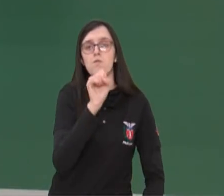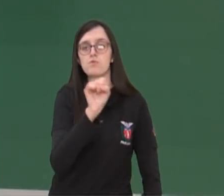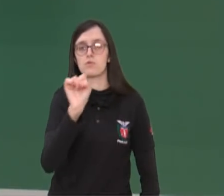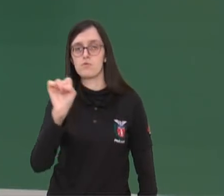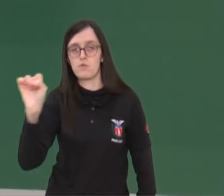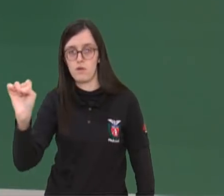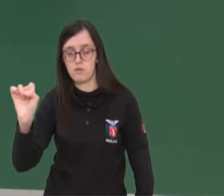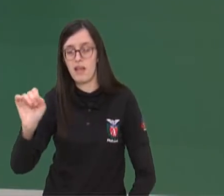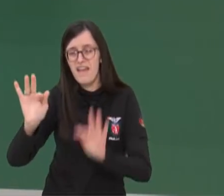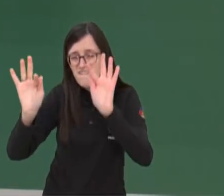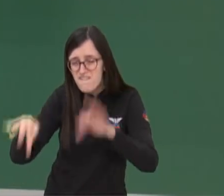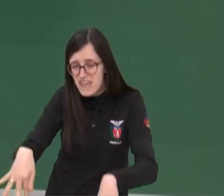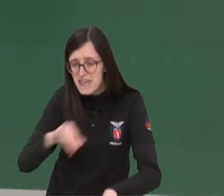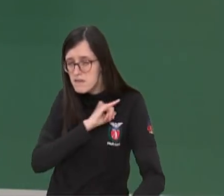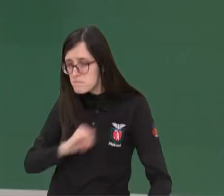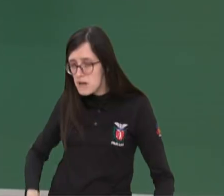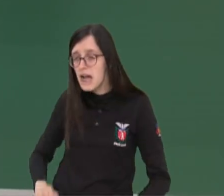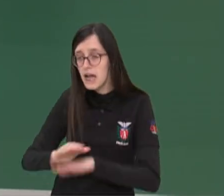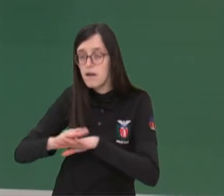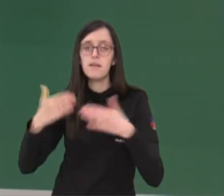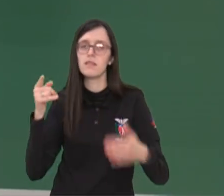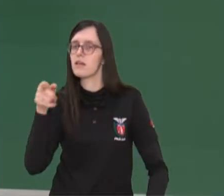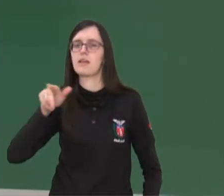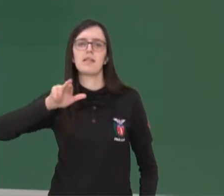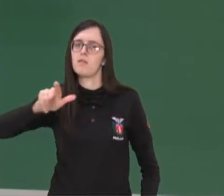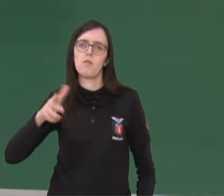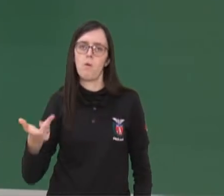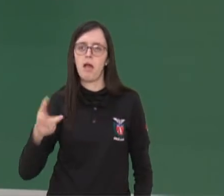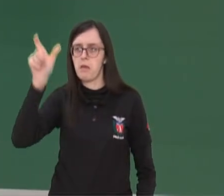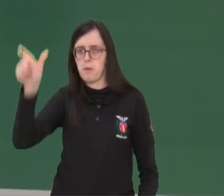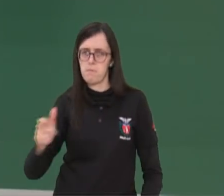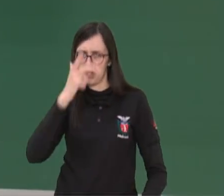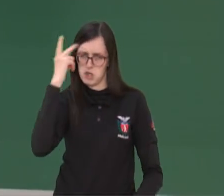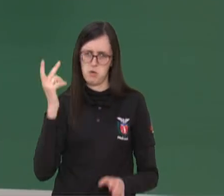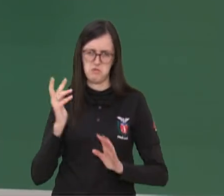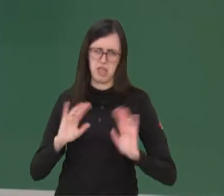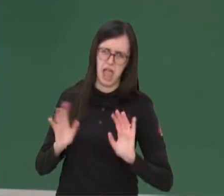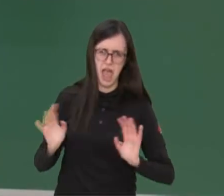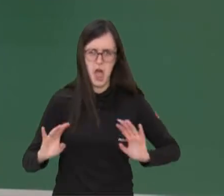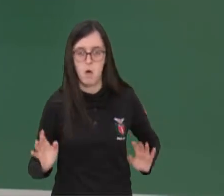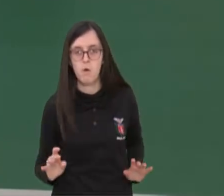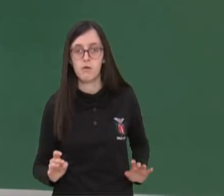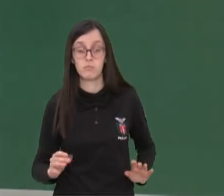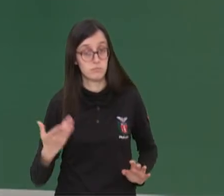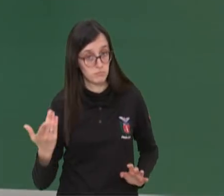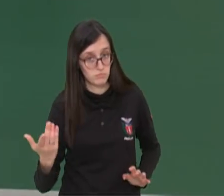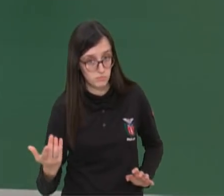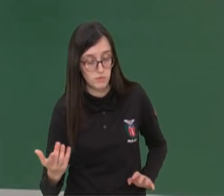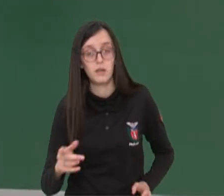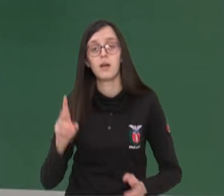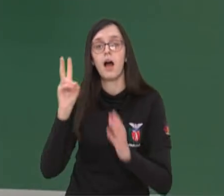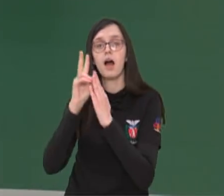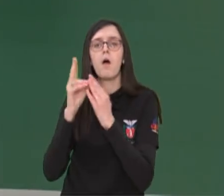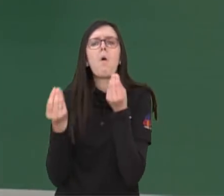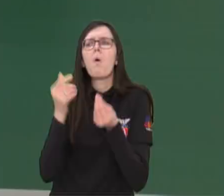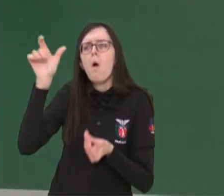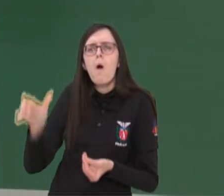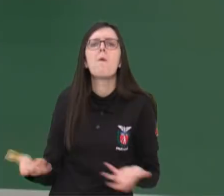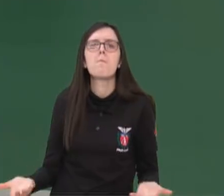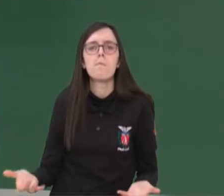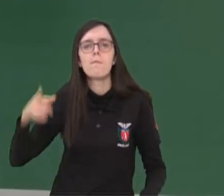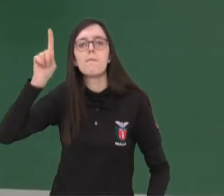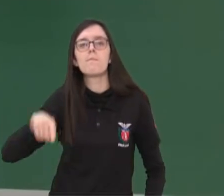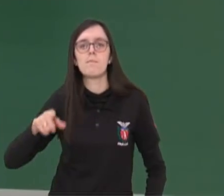1888, finalzinho do Império. Então, eles não eram vistos nem como pessoas. E o indígena era visto